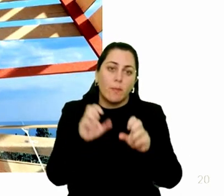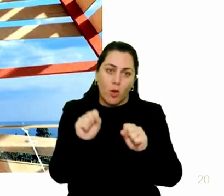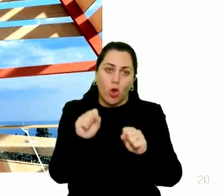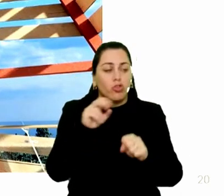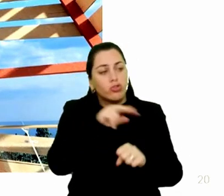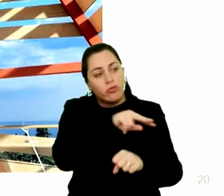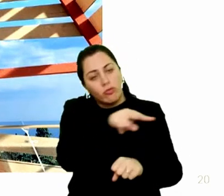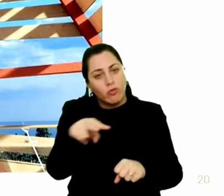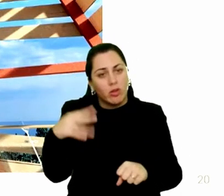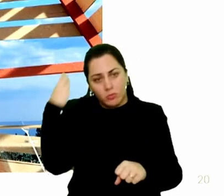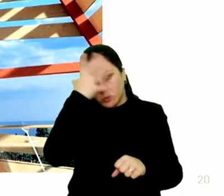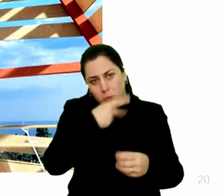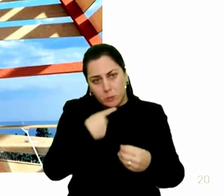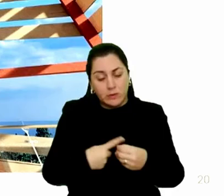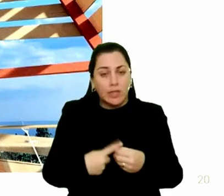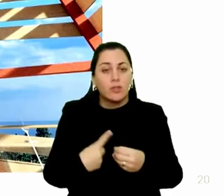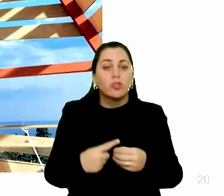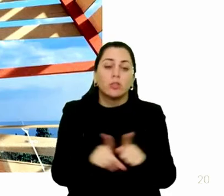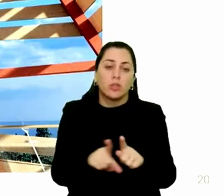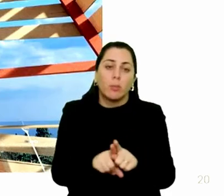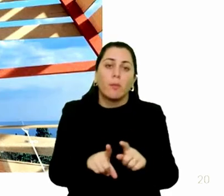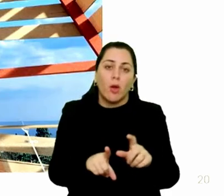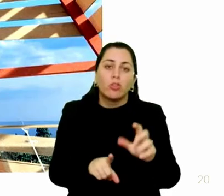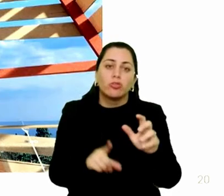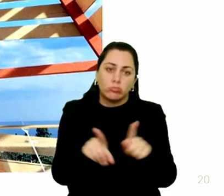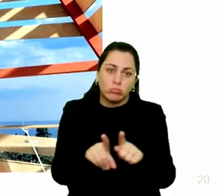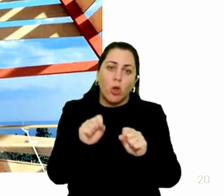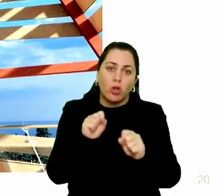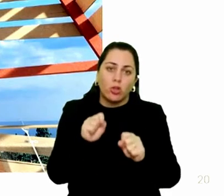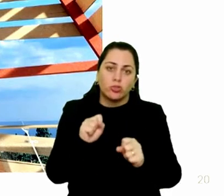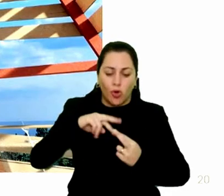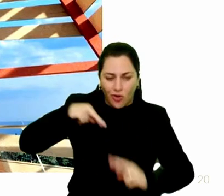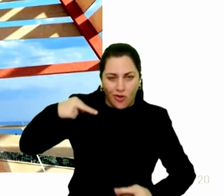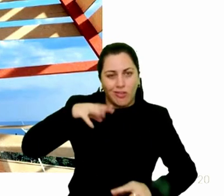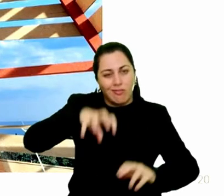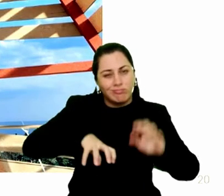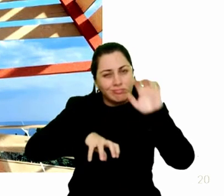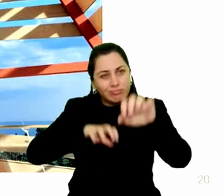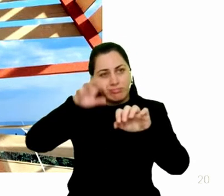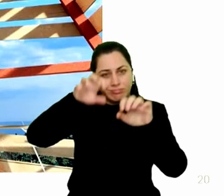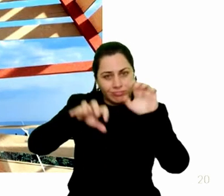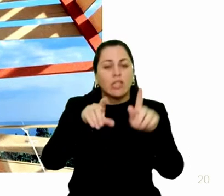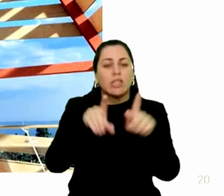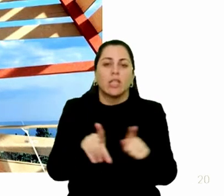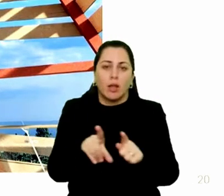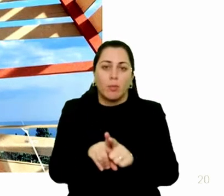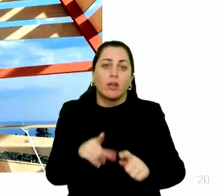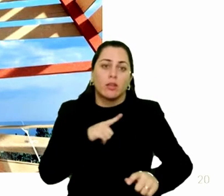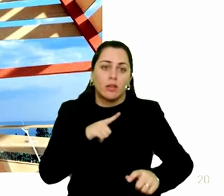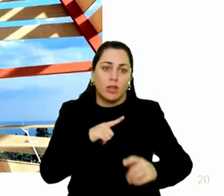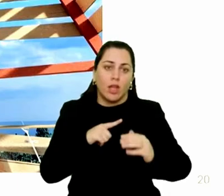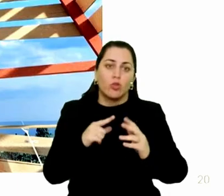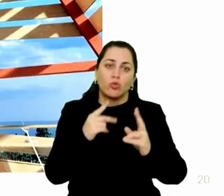lá e contemplar a vista da cidade, você também pode fazer uma escalada. Então, a gente conta com 2